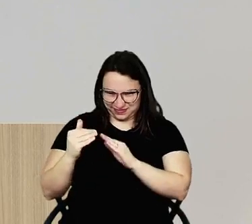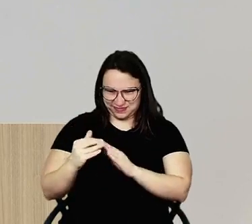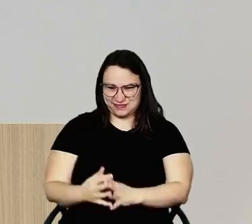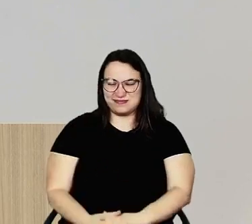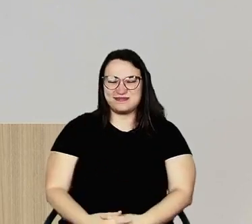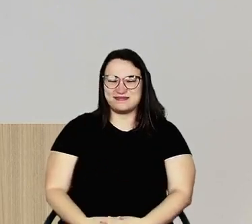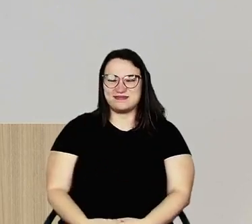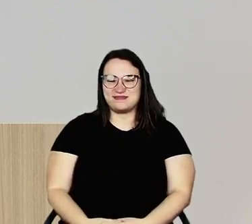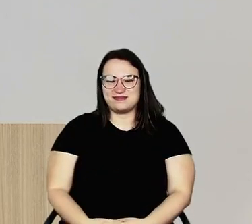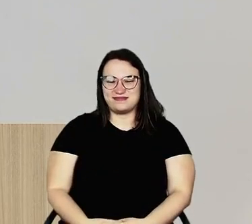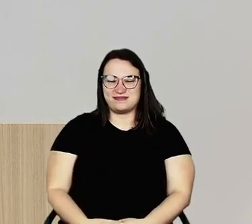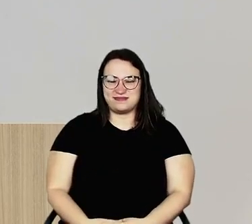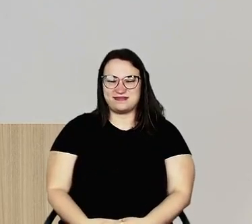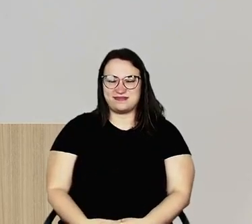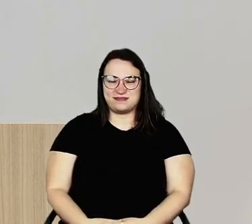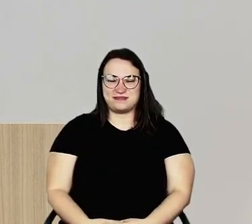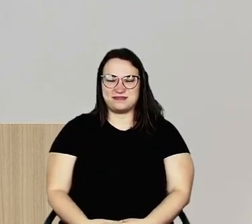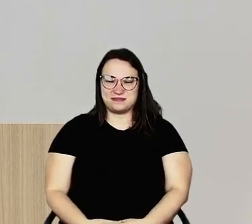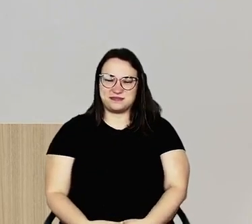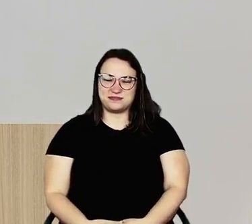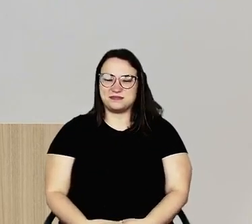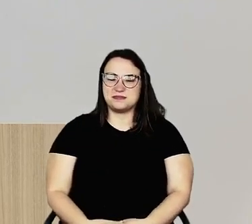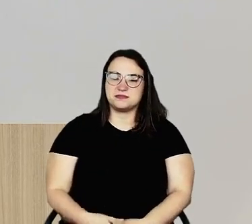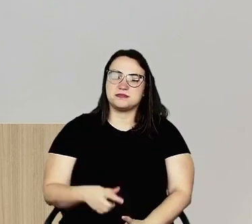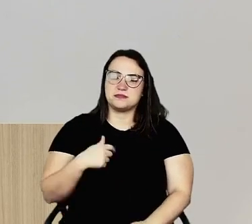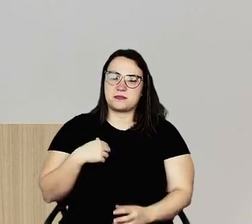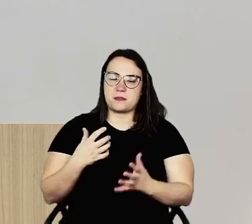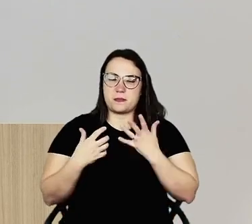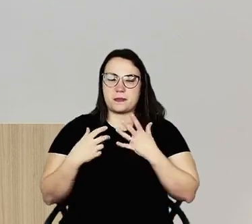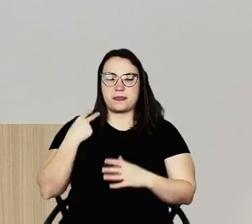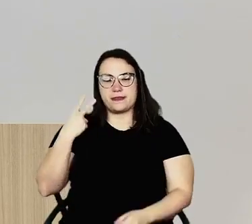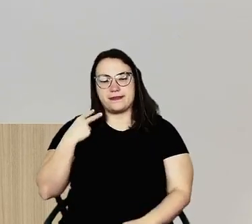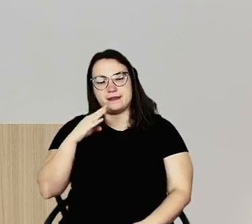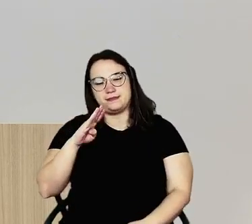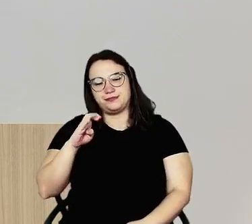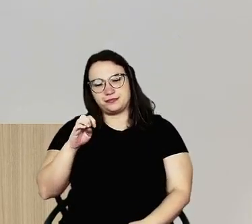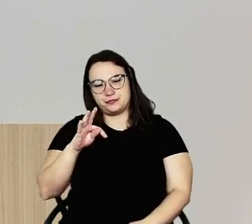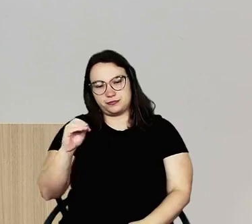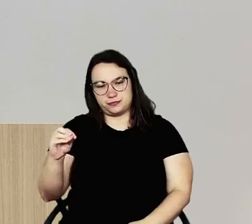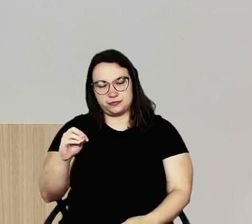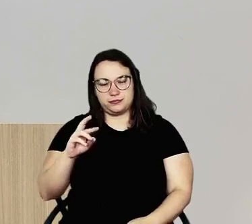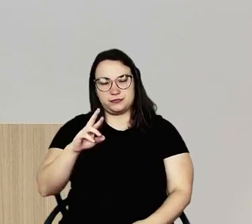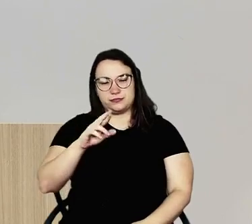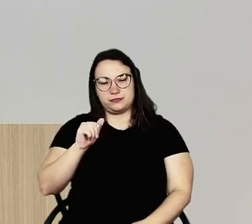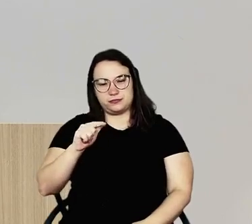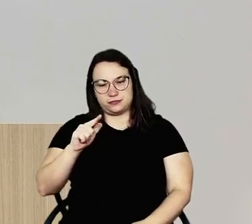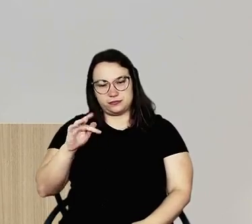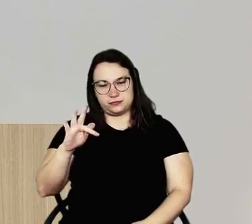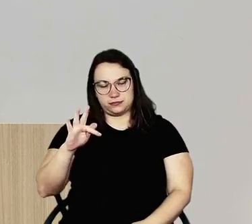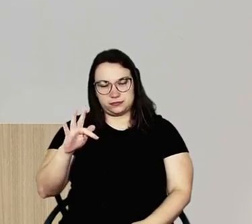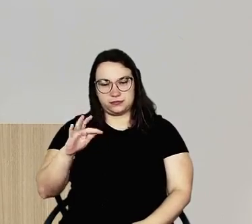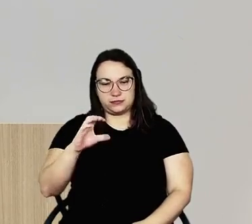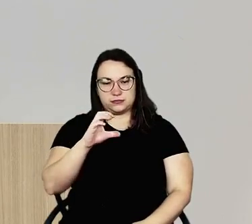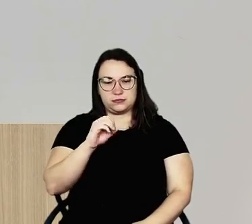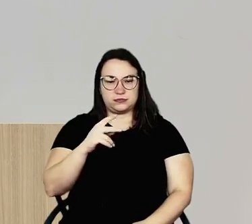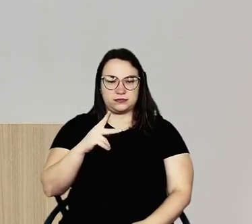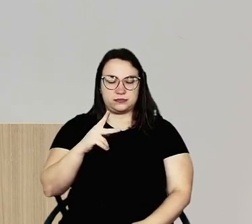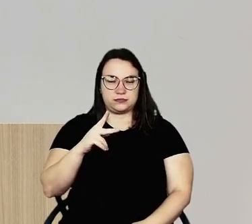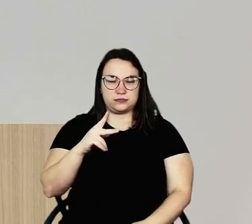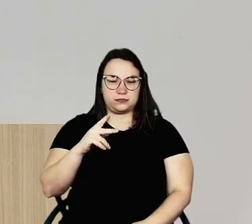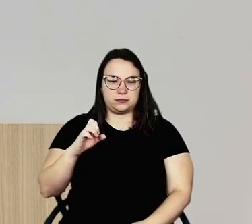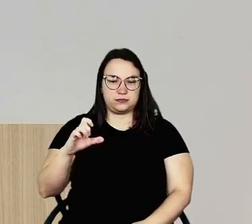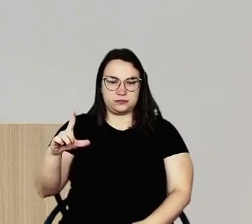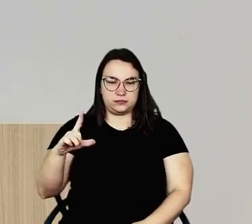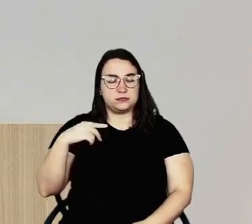Sandro quero aproveitar aqui também cop vereadora